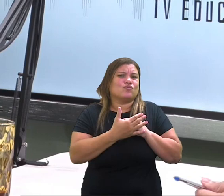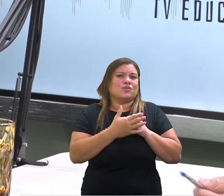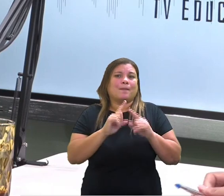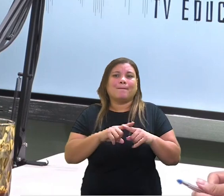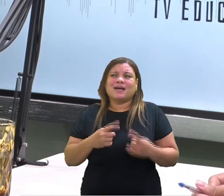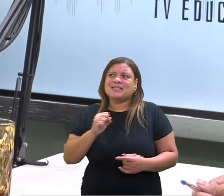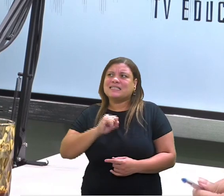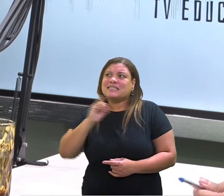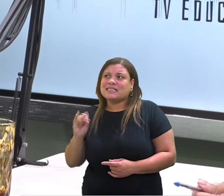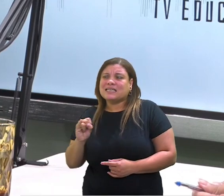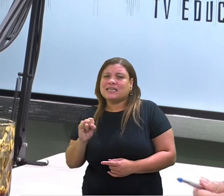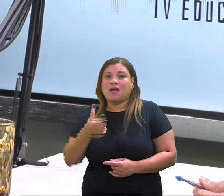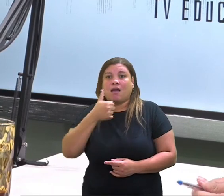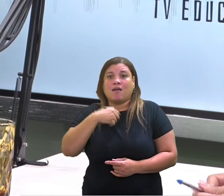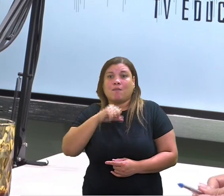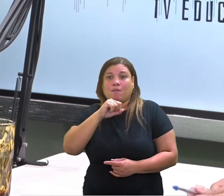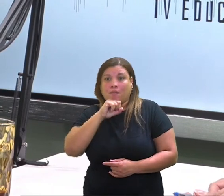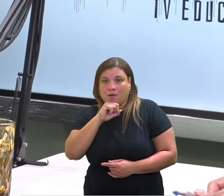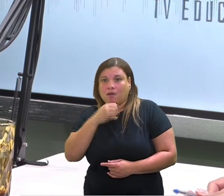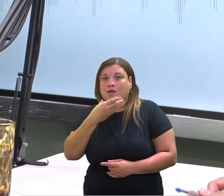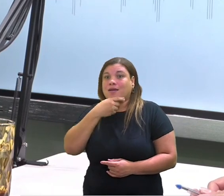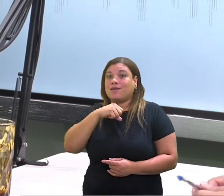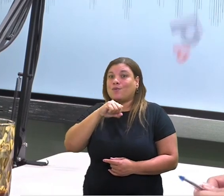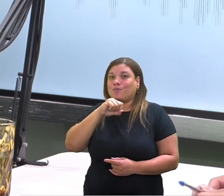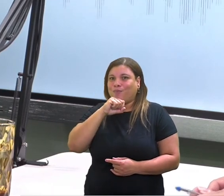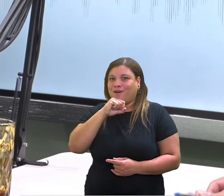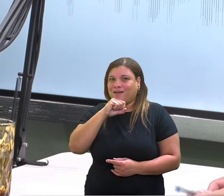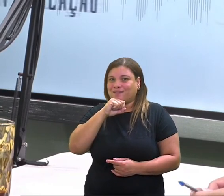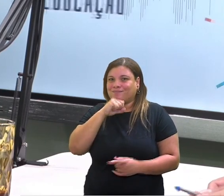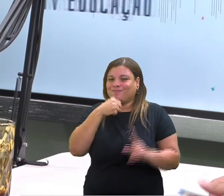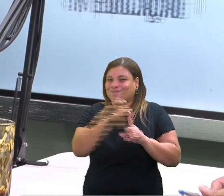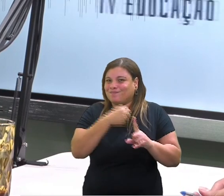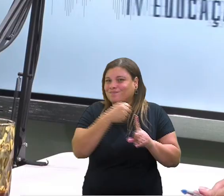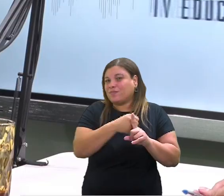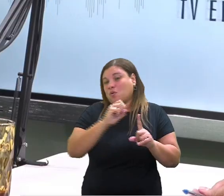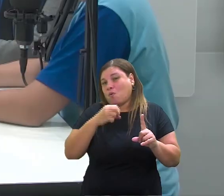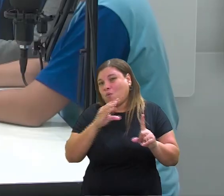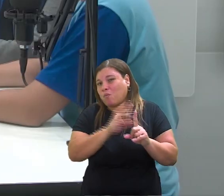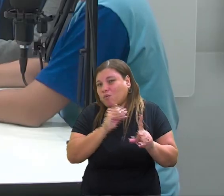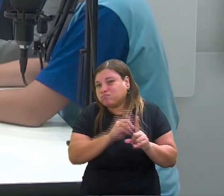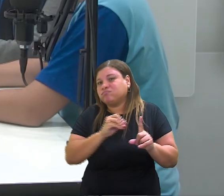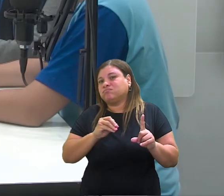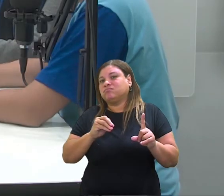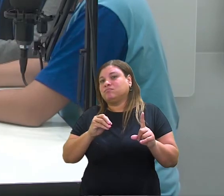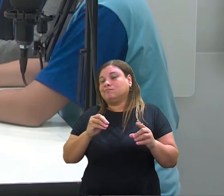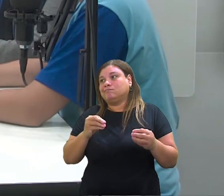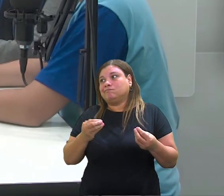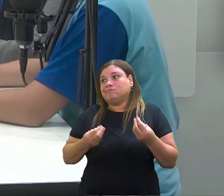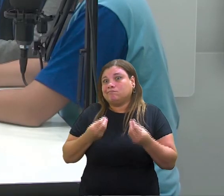ela não tem um porto seguro. Então ela está perdida. A escola tem um papel fundamental. Muitos profissionais percebem isso